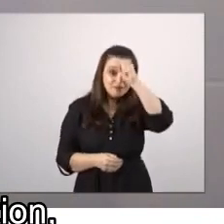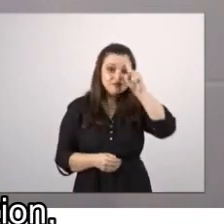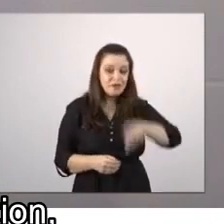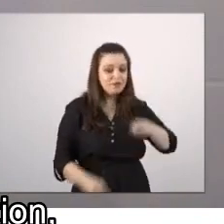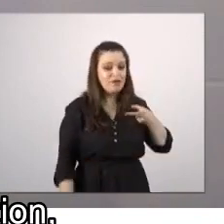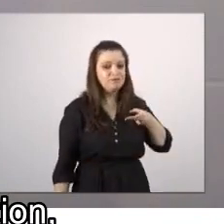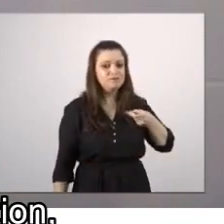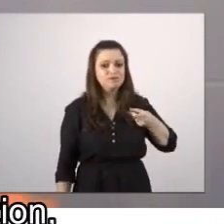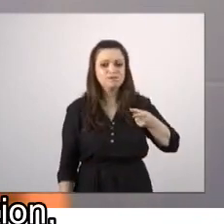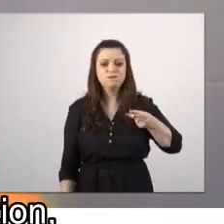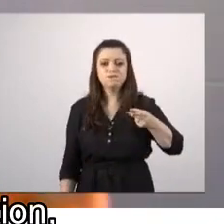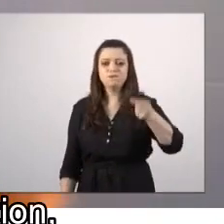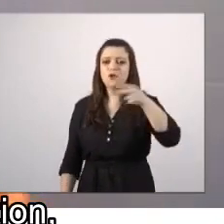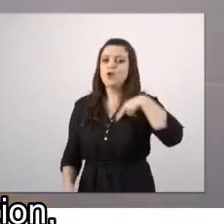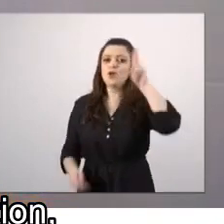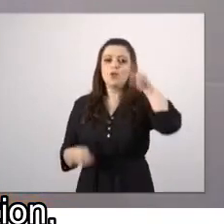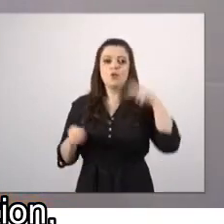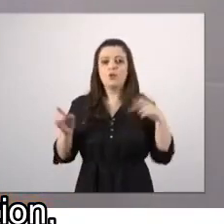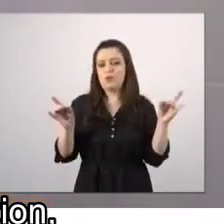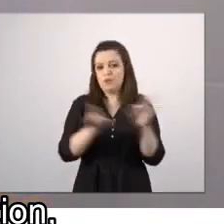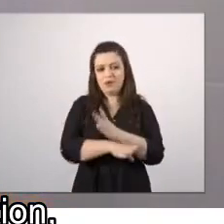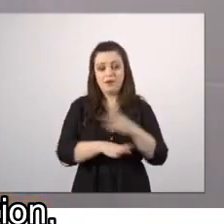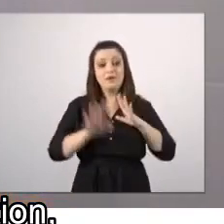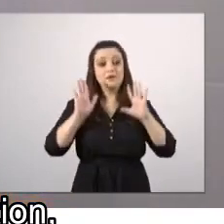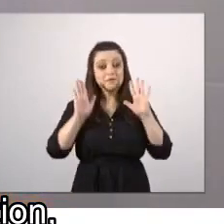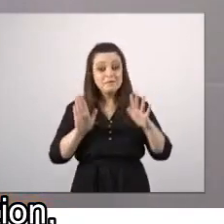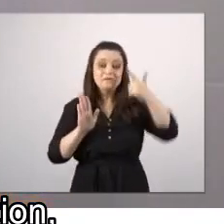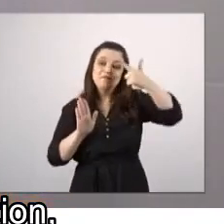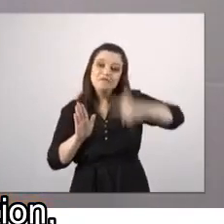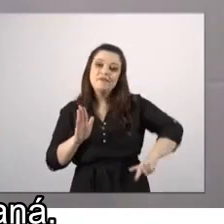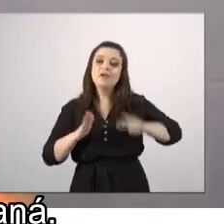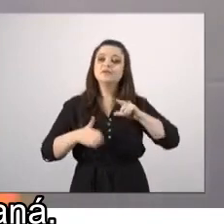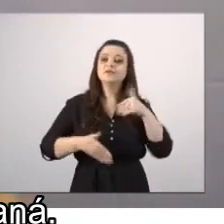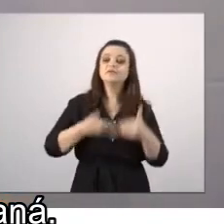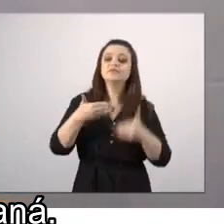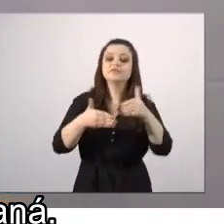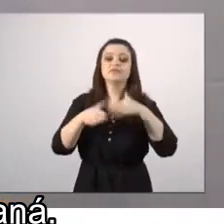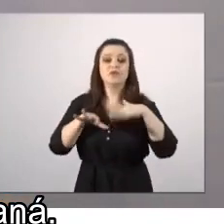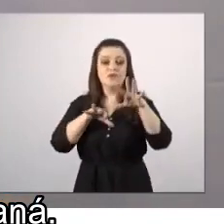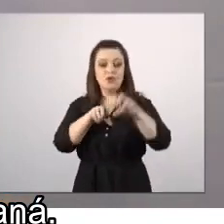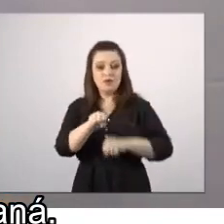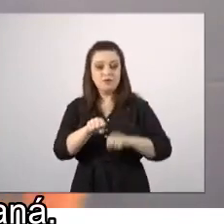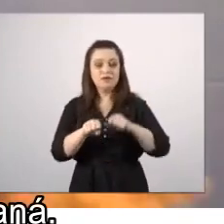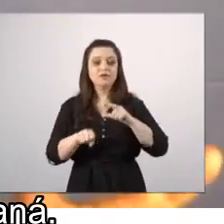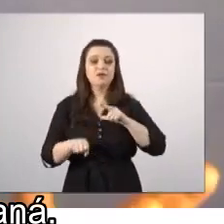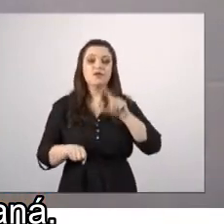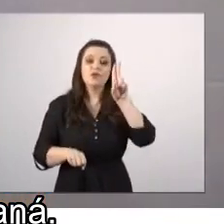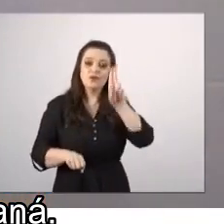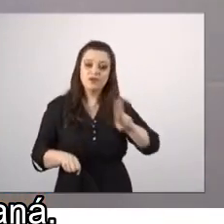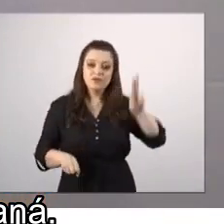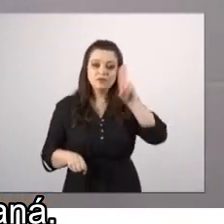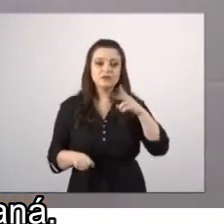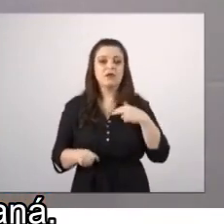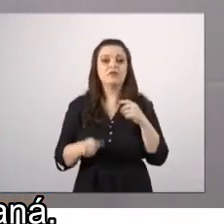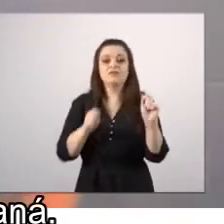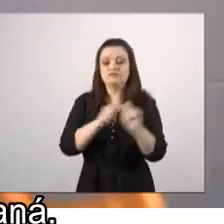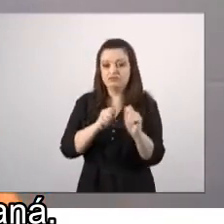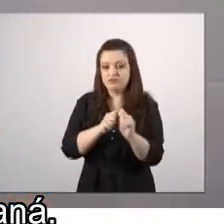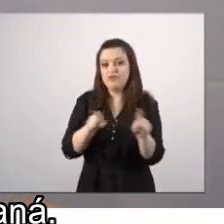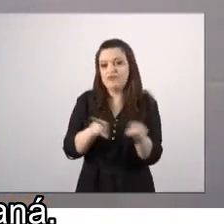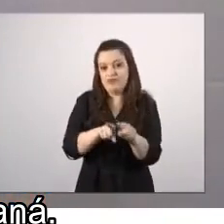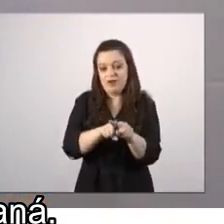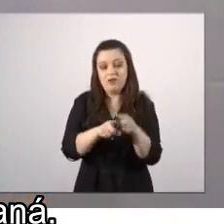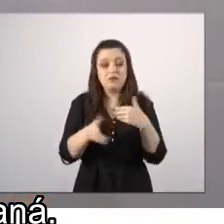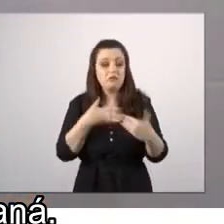Mas pelo menos mais um ciclo de formação universitária vocês ainda vão fazer, seja na Kent State,